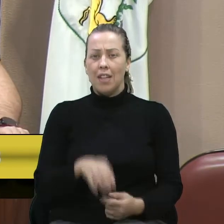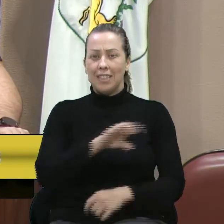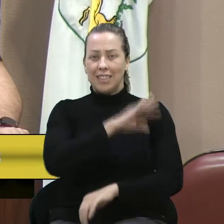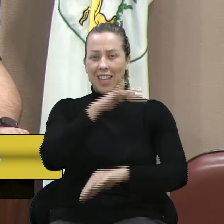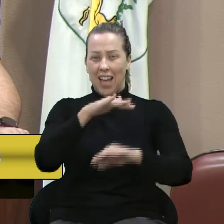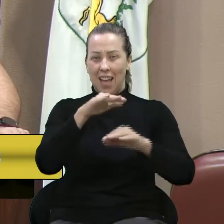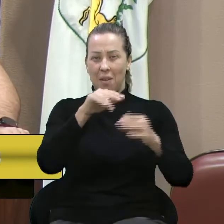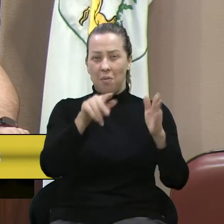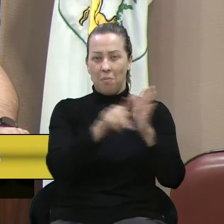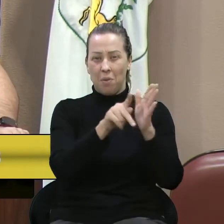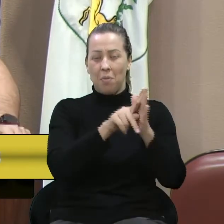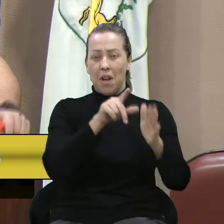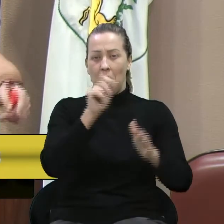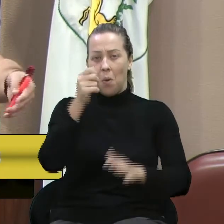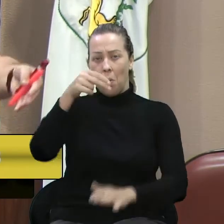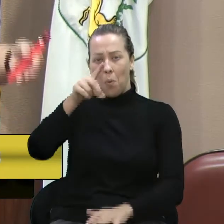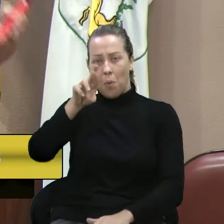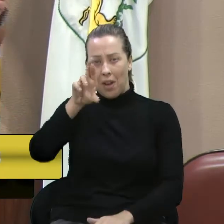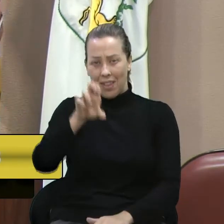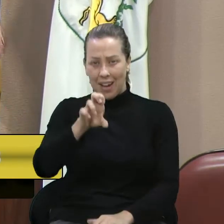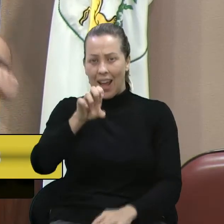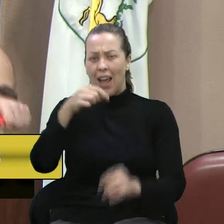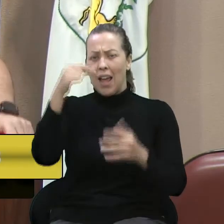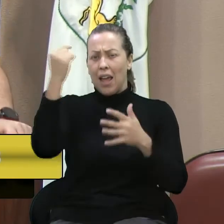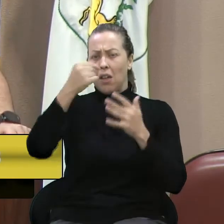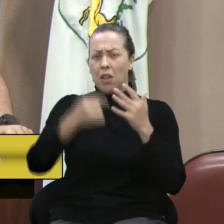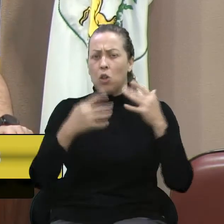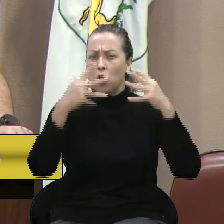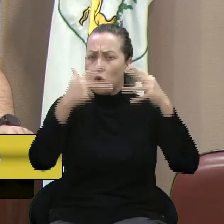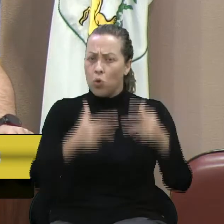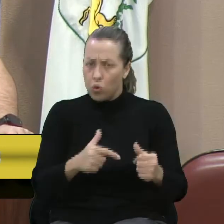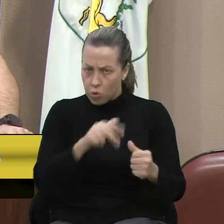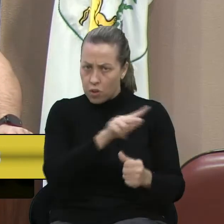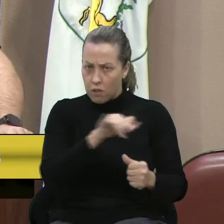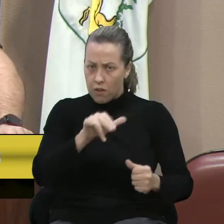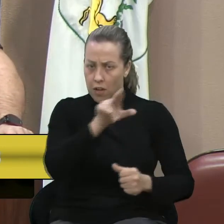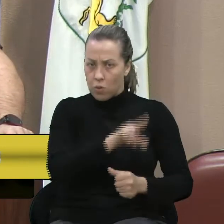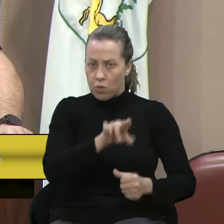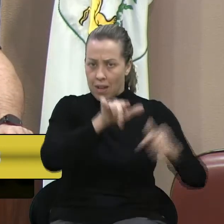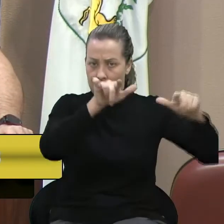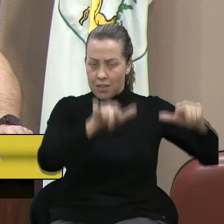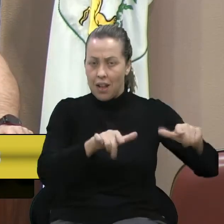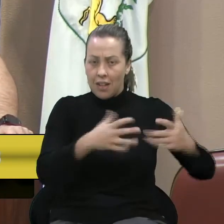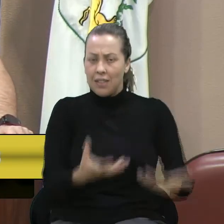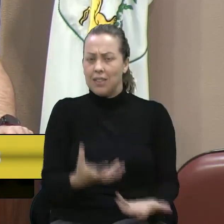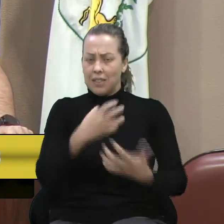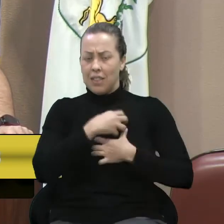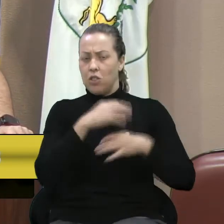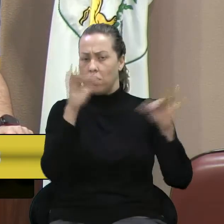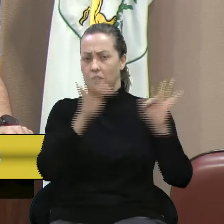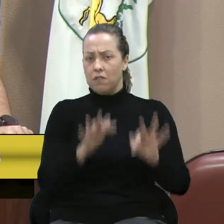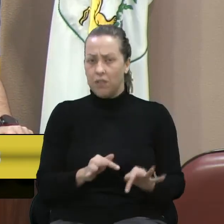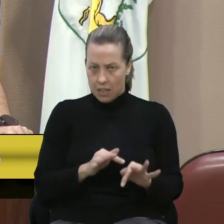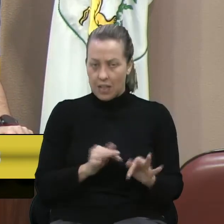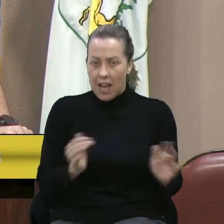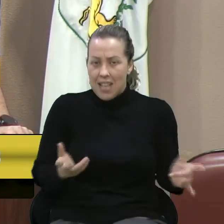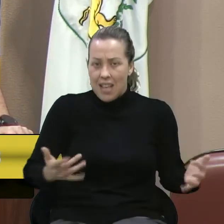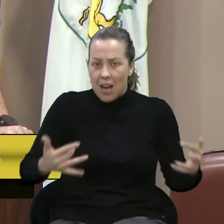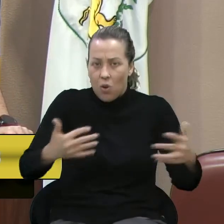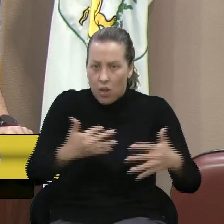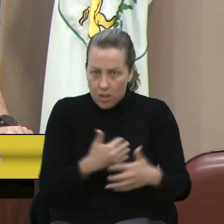tenho certeza que o André Tages e todos que vierem aqui a ocupar se sentirão muito felizes em serem